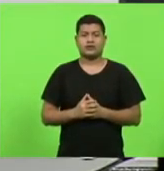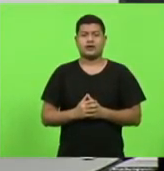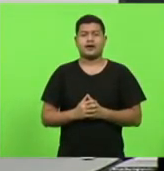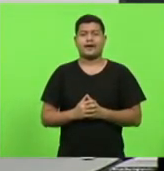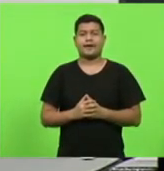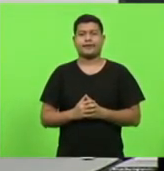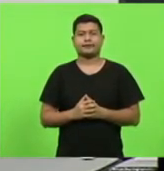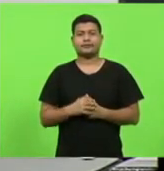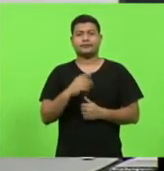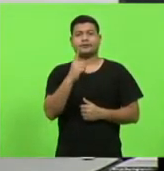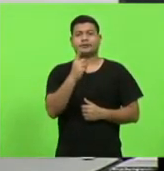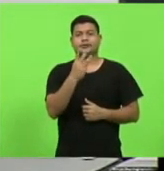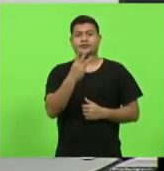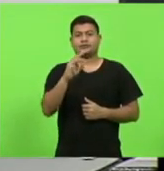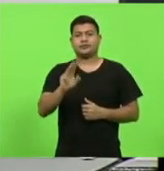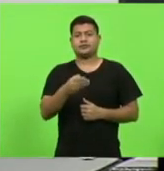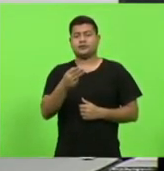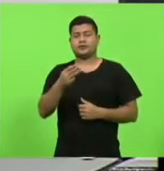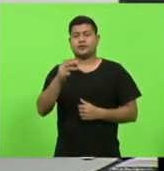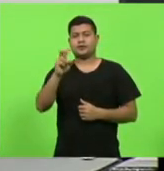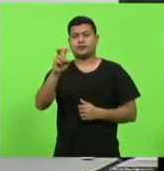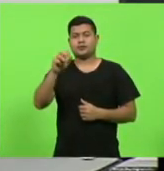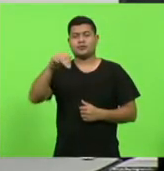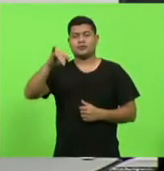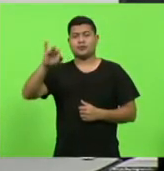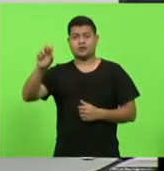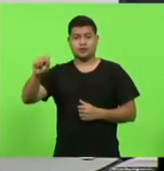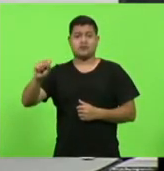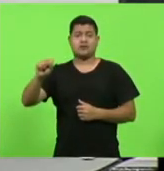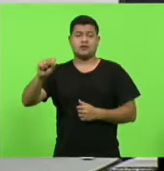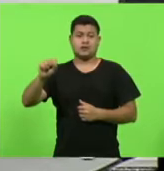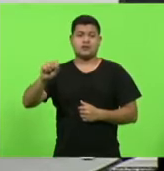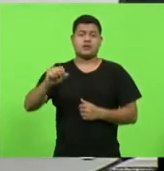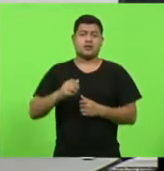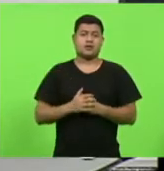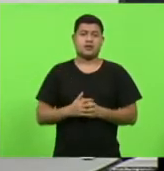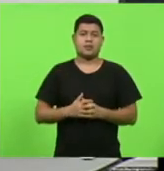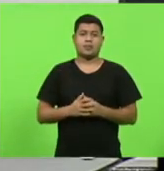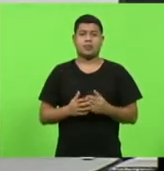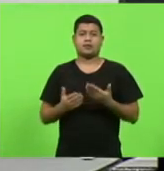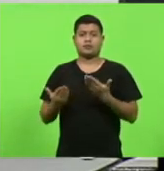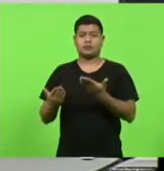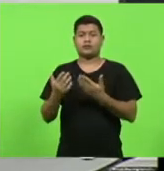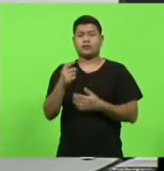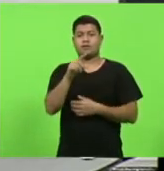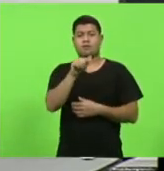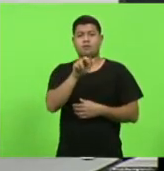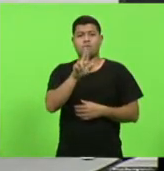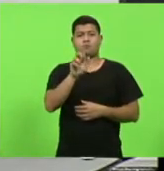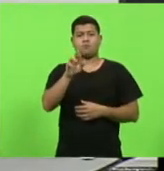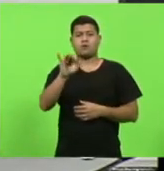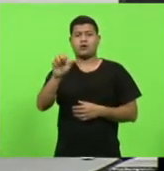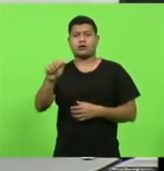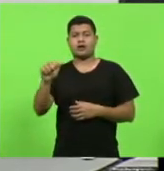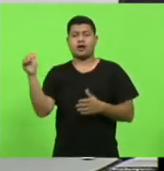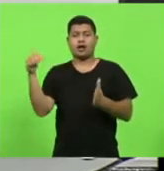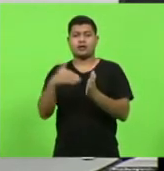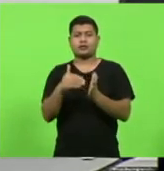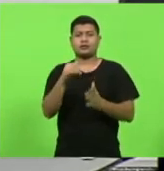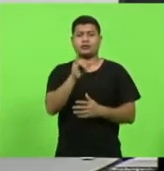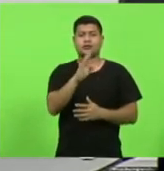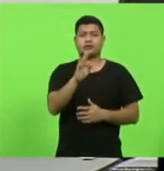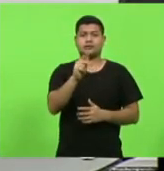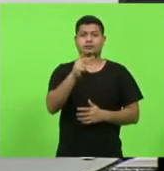13 milhões e meio. Aí 3 milhões, Guaíra e Itapiranga, lá na 163. E também um